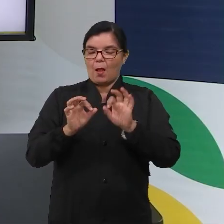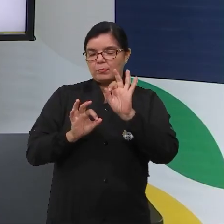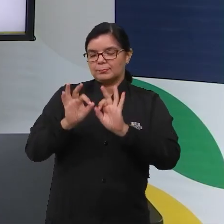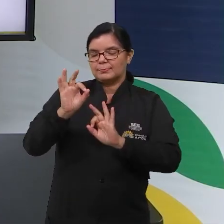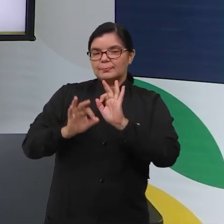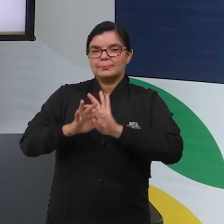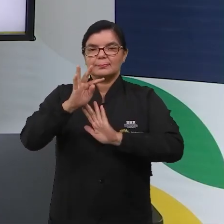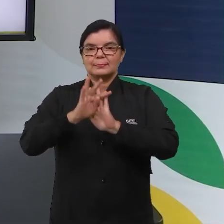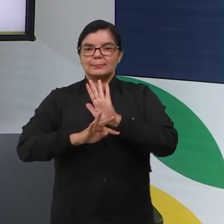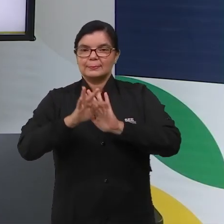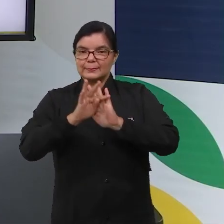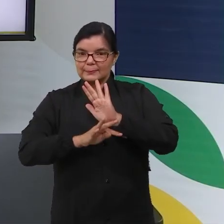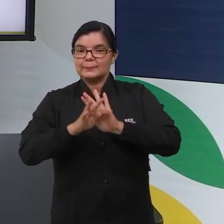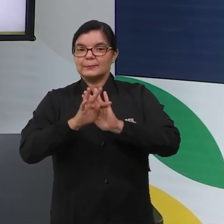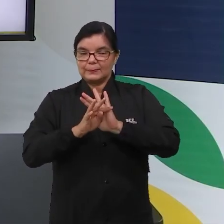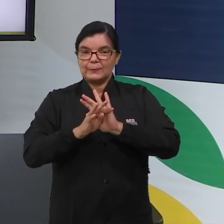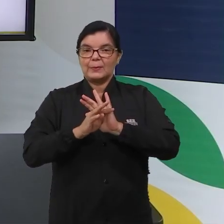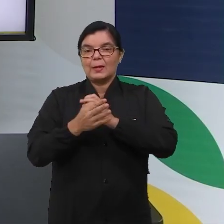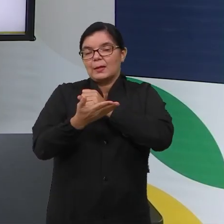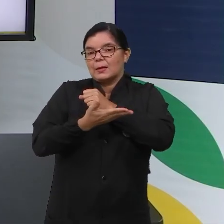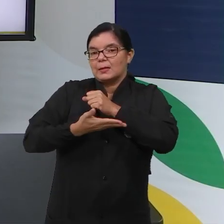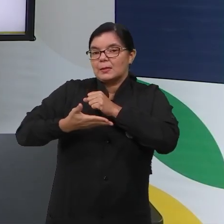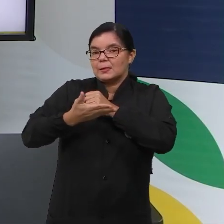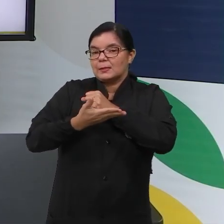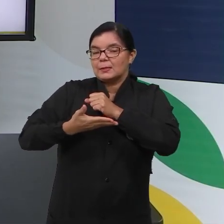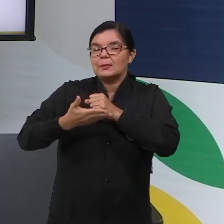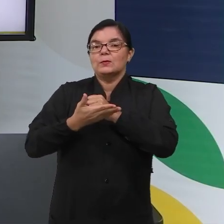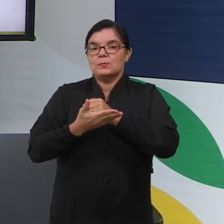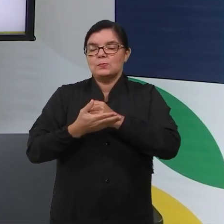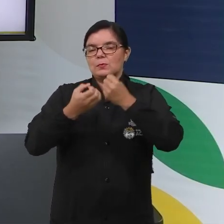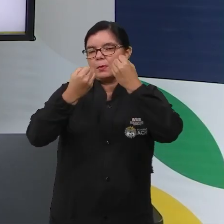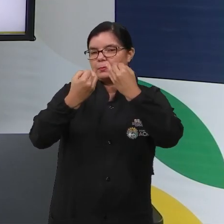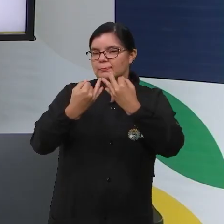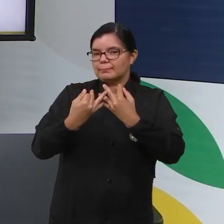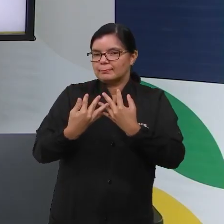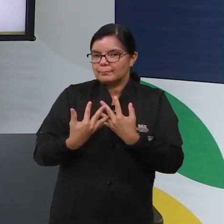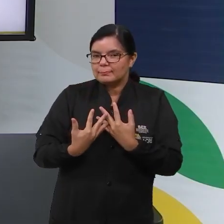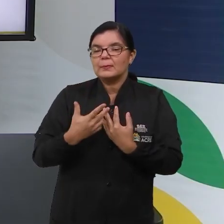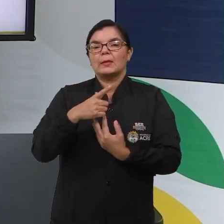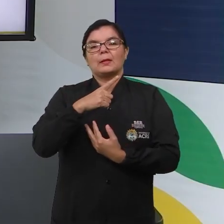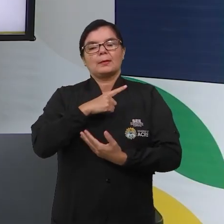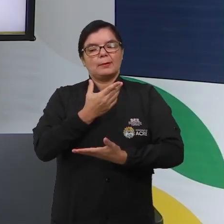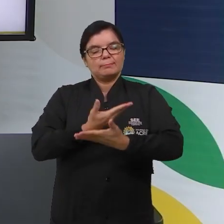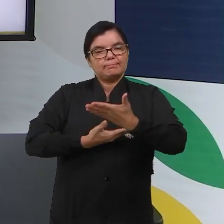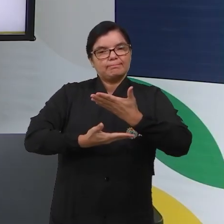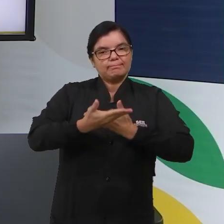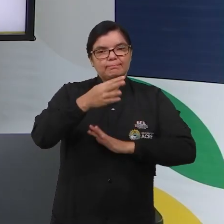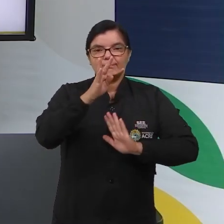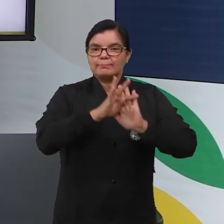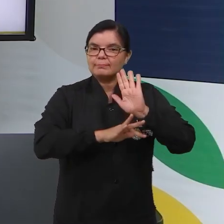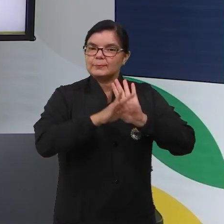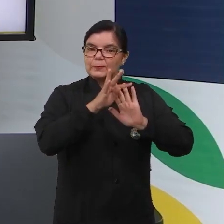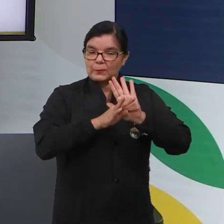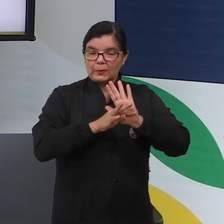um texto que tem base ali num discurso, tem uma relação textual com formas